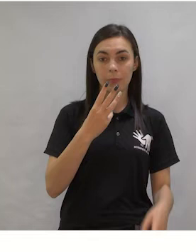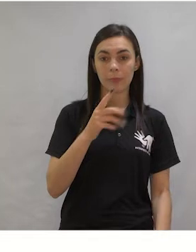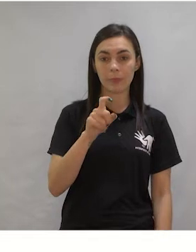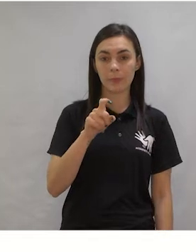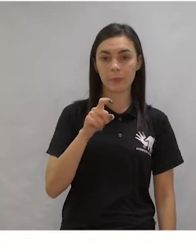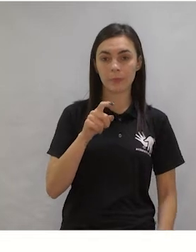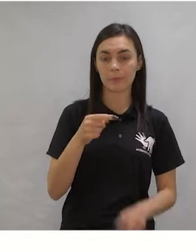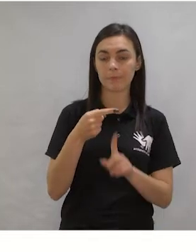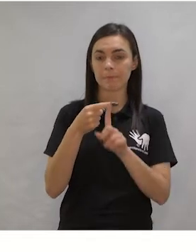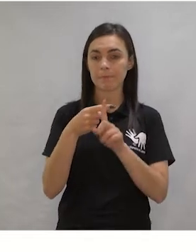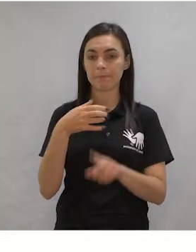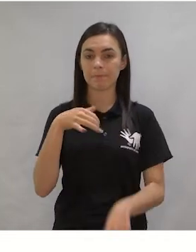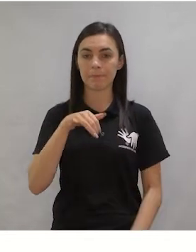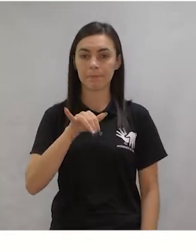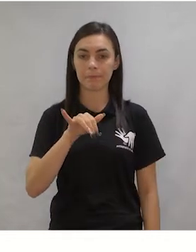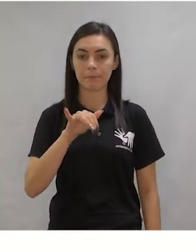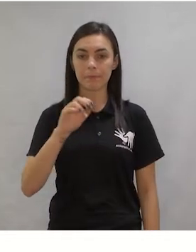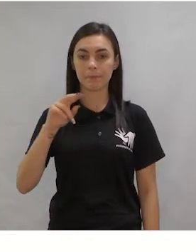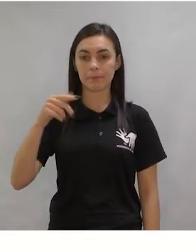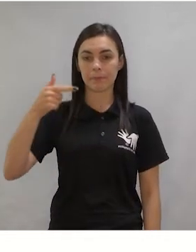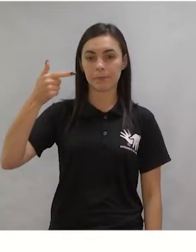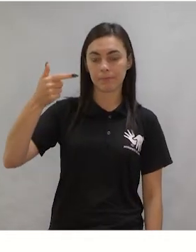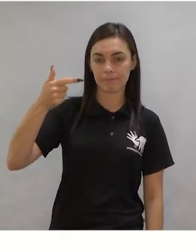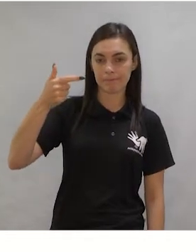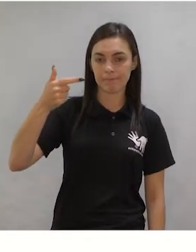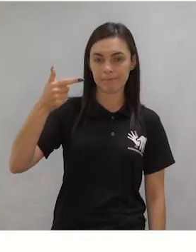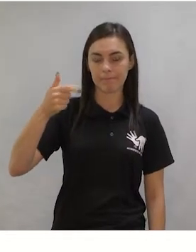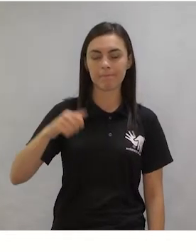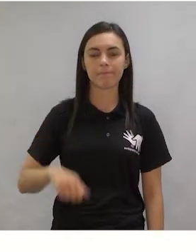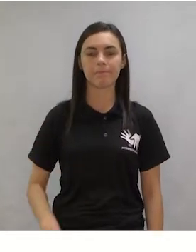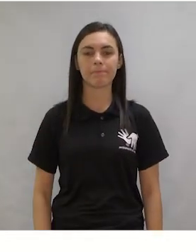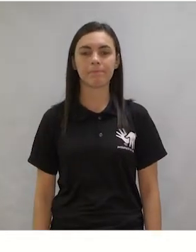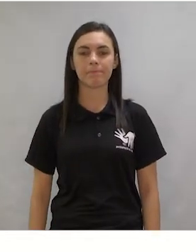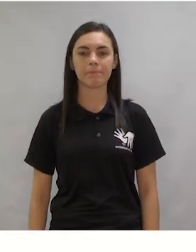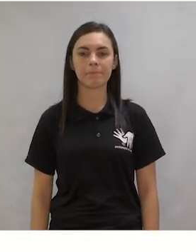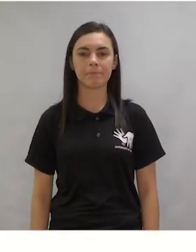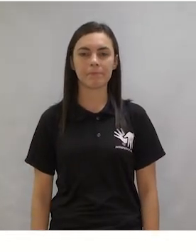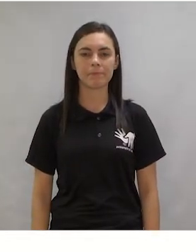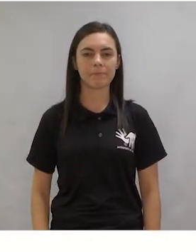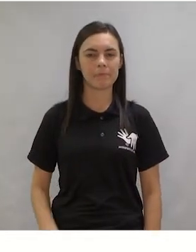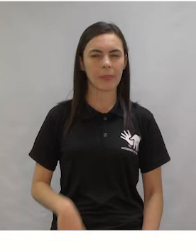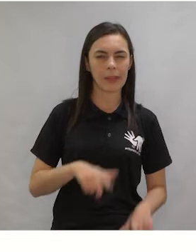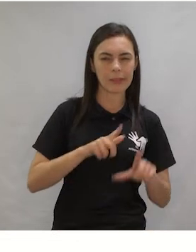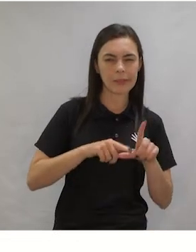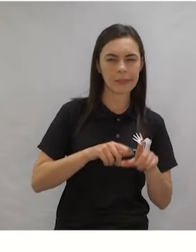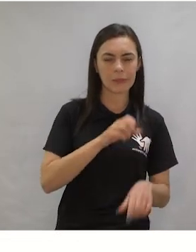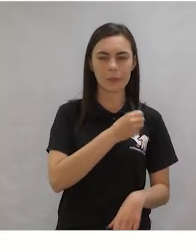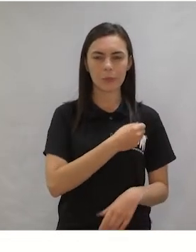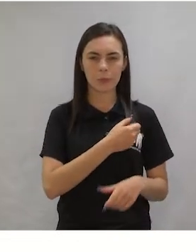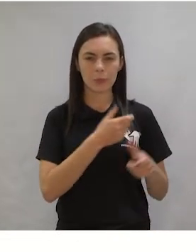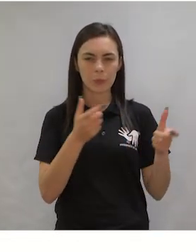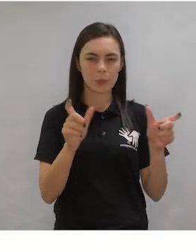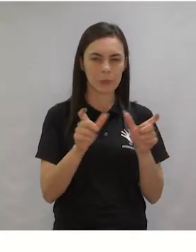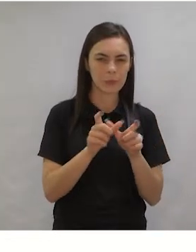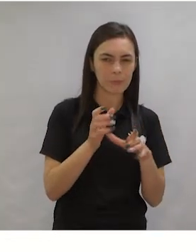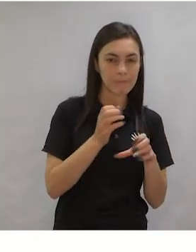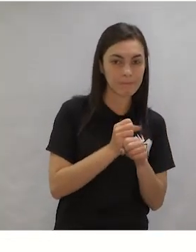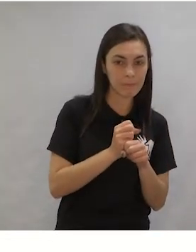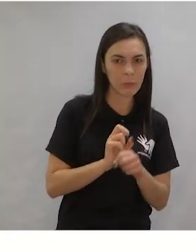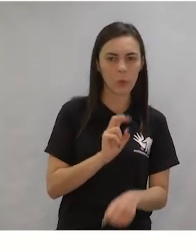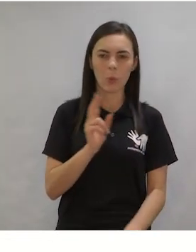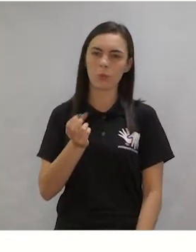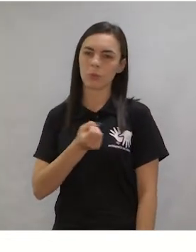3x mais y elevado à segunda potência. Será que é uma expressão algébrica ou